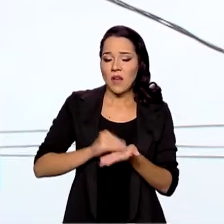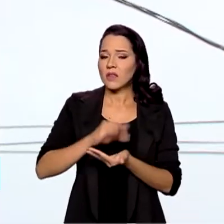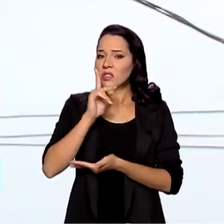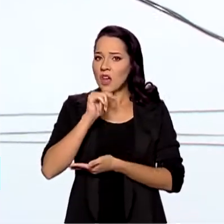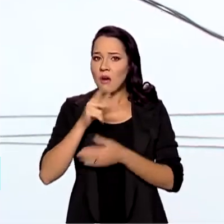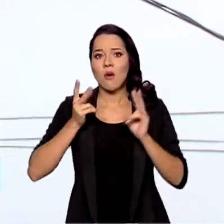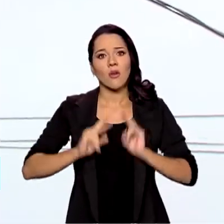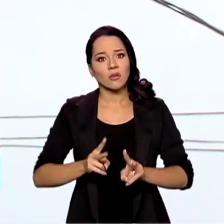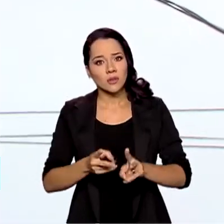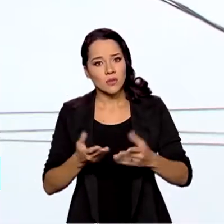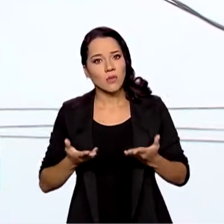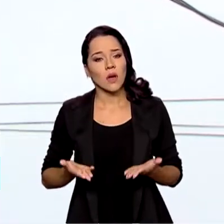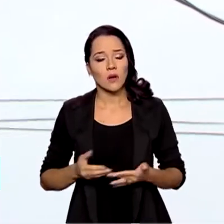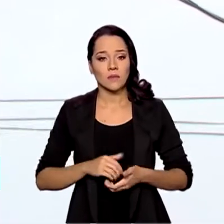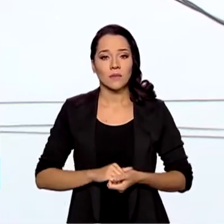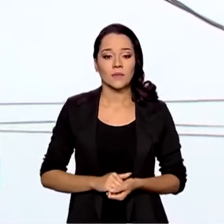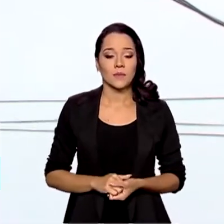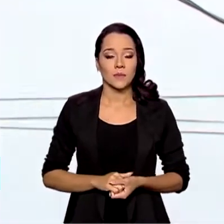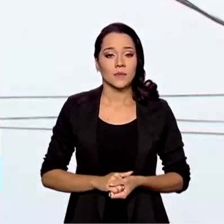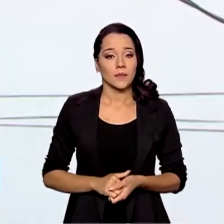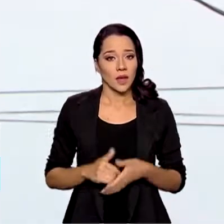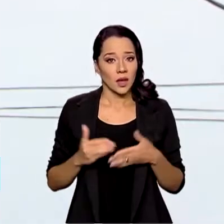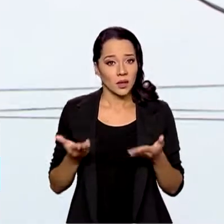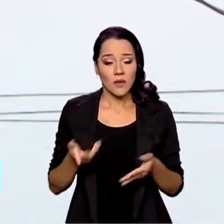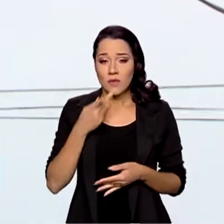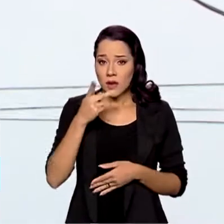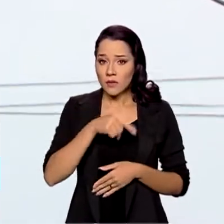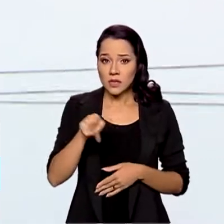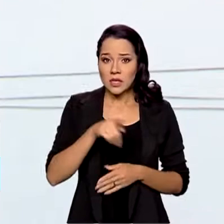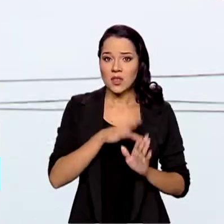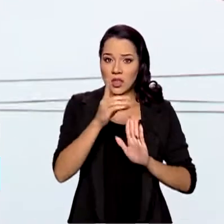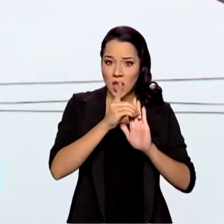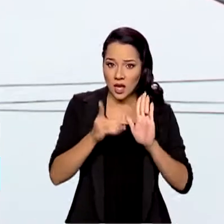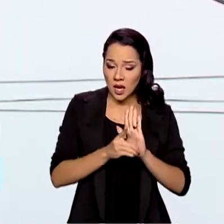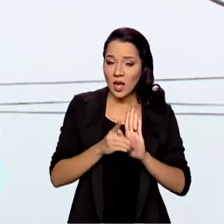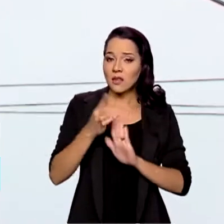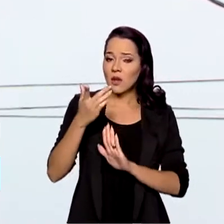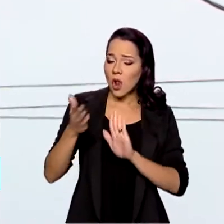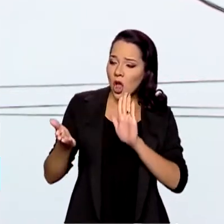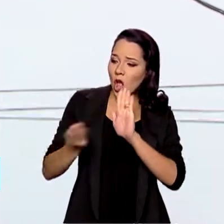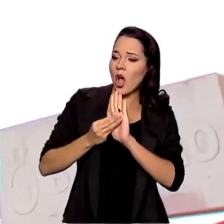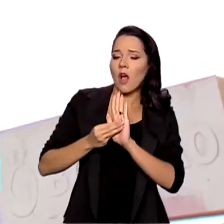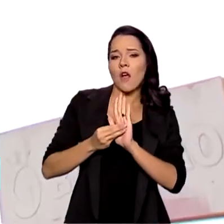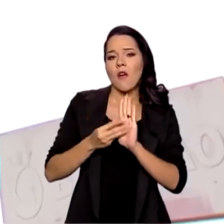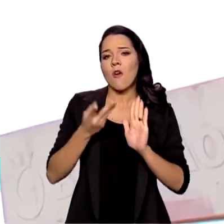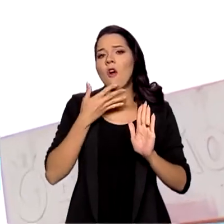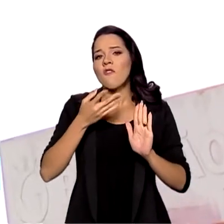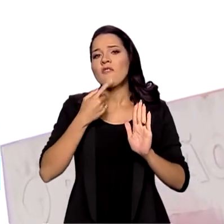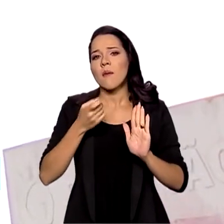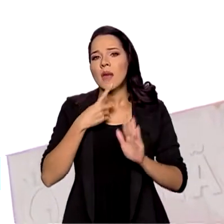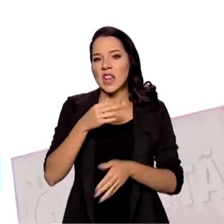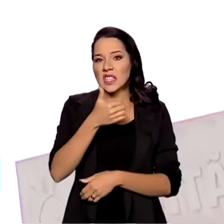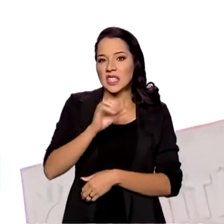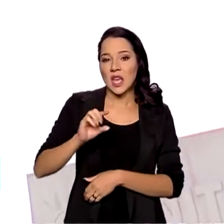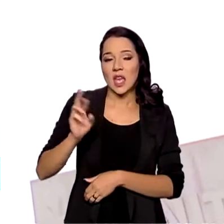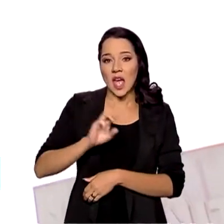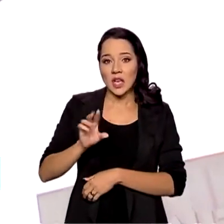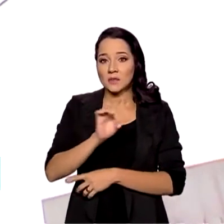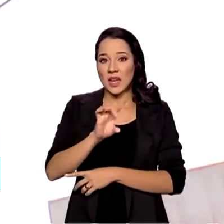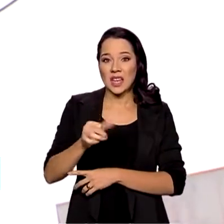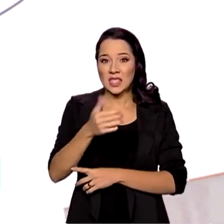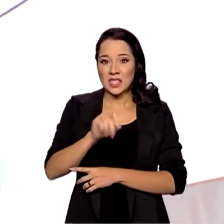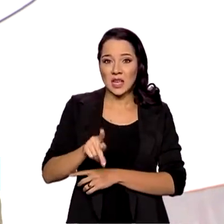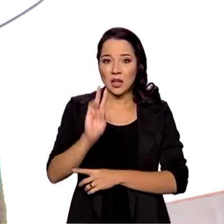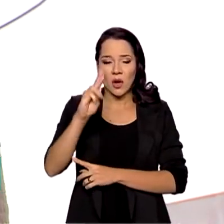continuar existindo. Eu dizia a você, quando a gente decreta uma bandeira vermelha, dá em média R$100 para cada 100 kW,